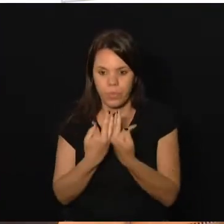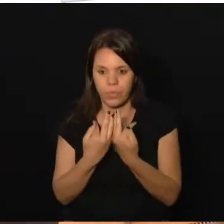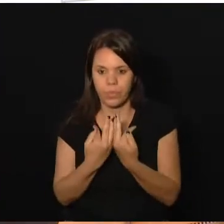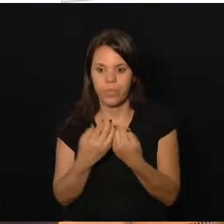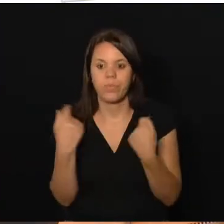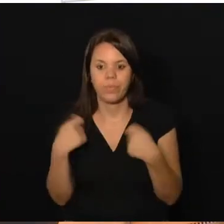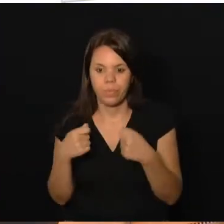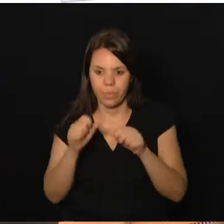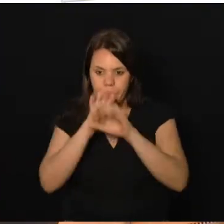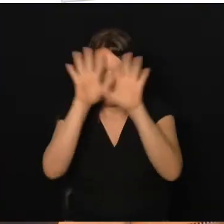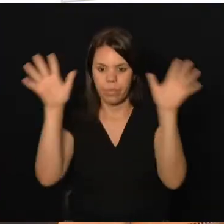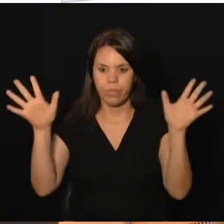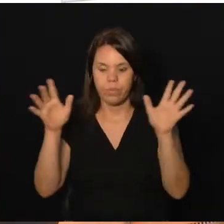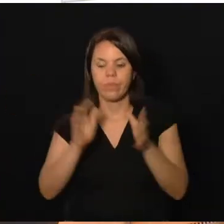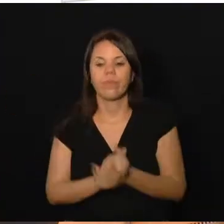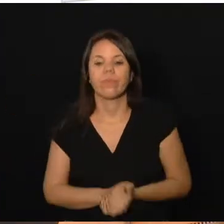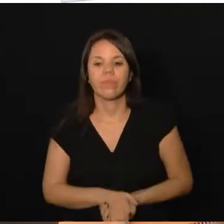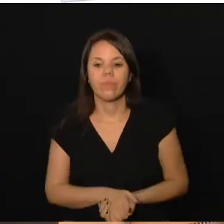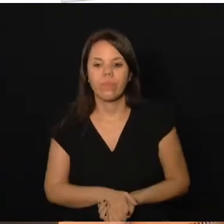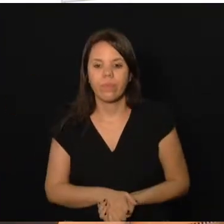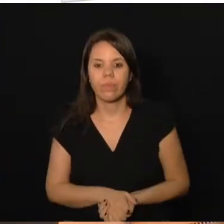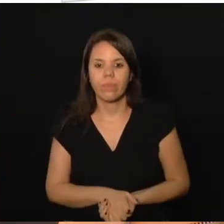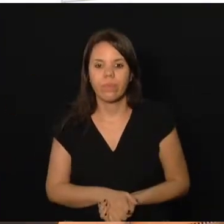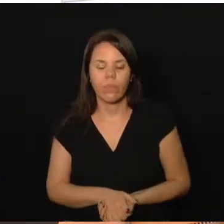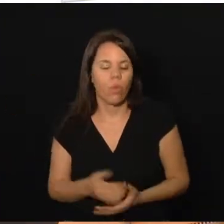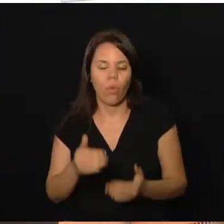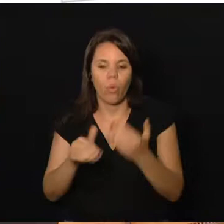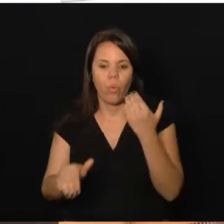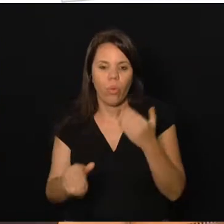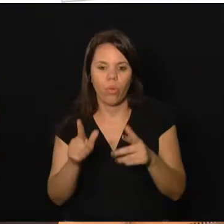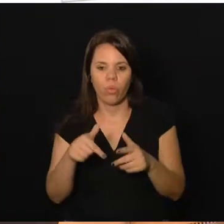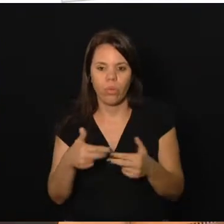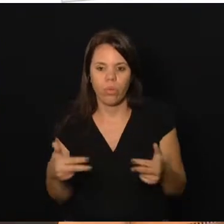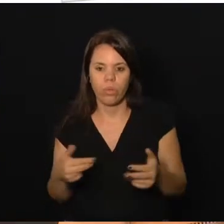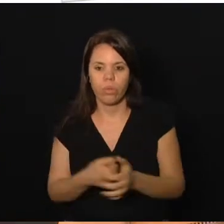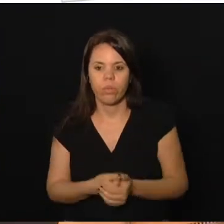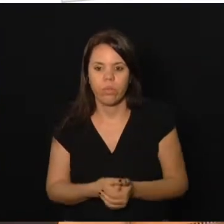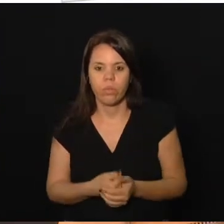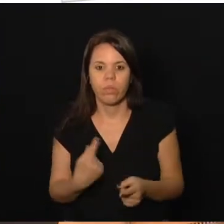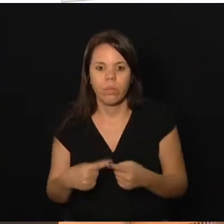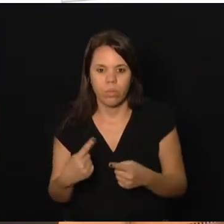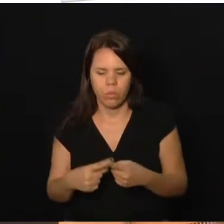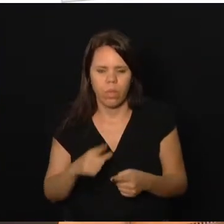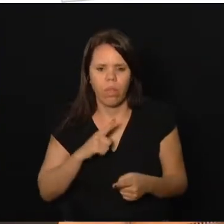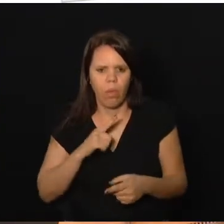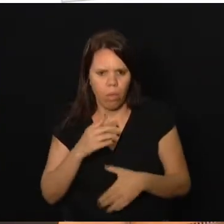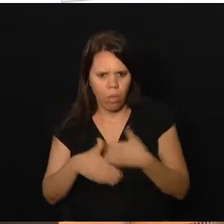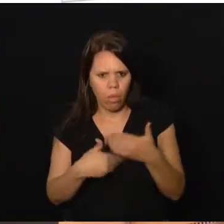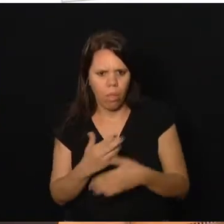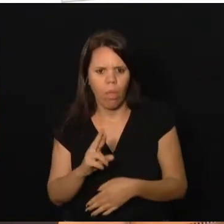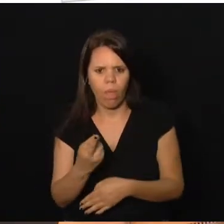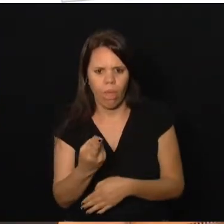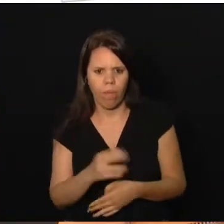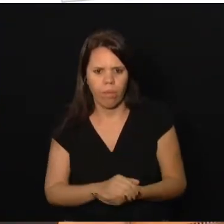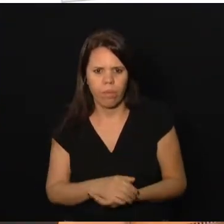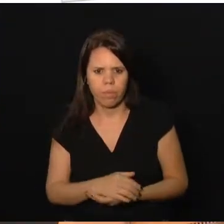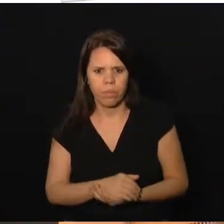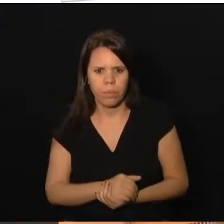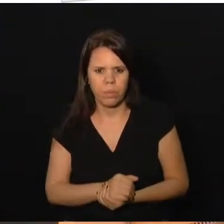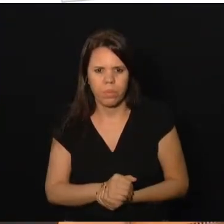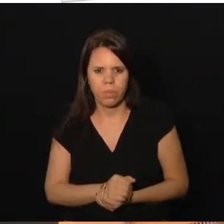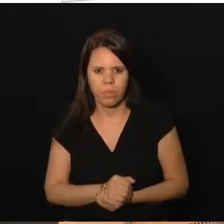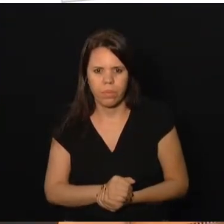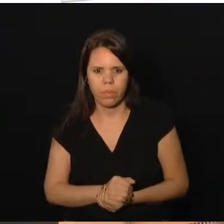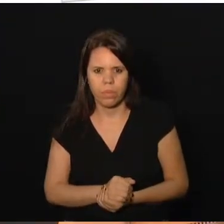precisa ser clara. Eu não concordo com isso, porque existem consequências. Então, a família